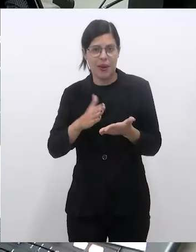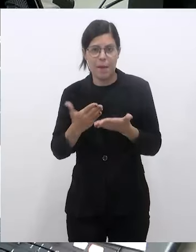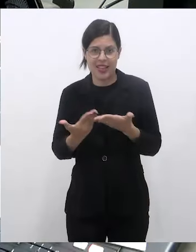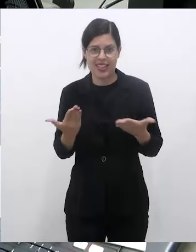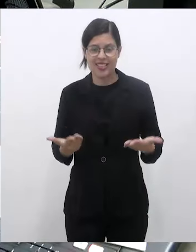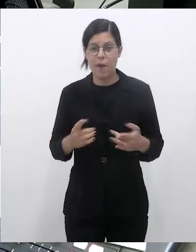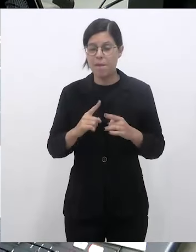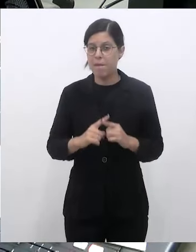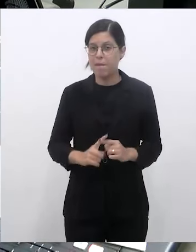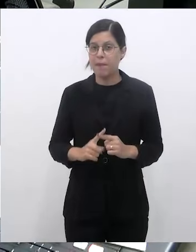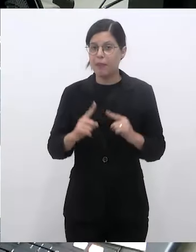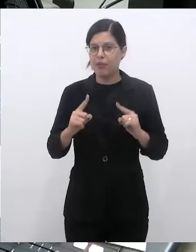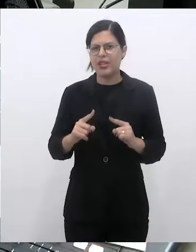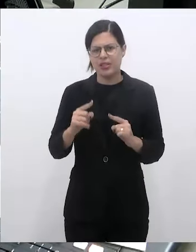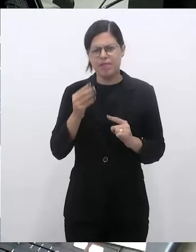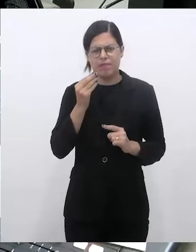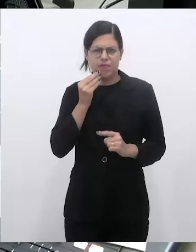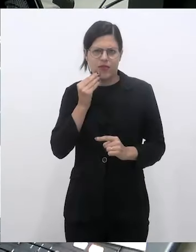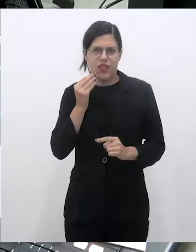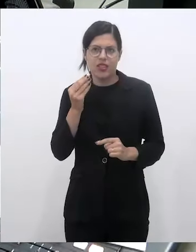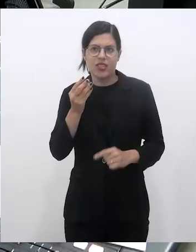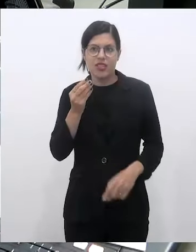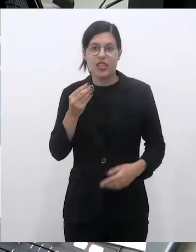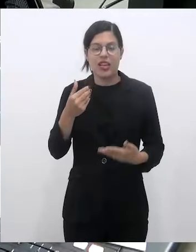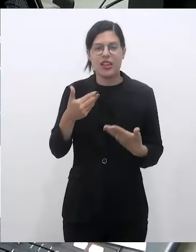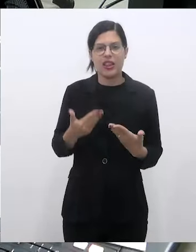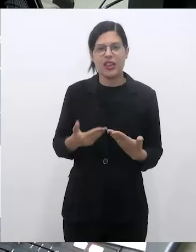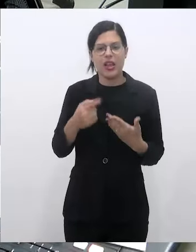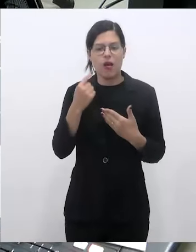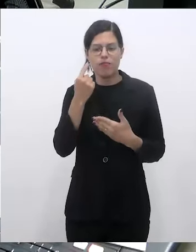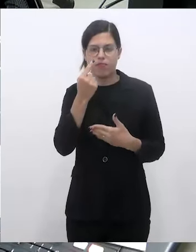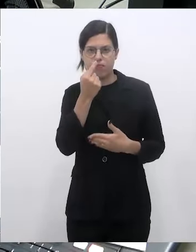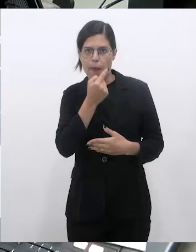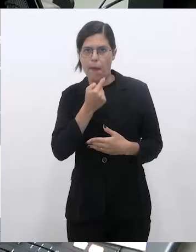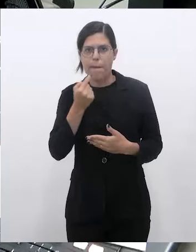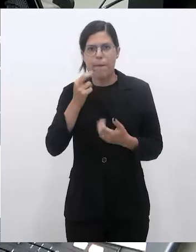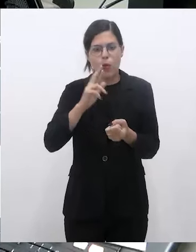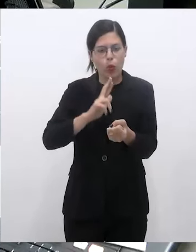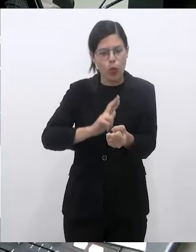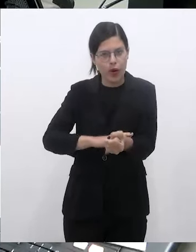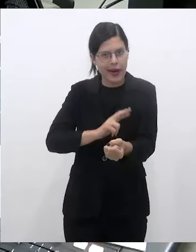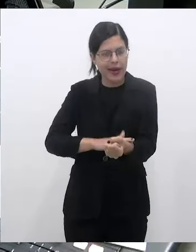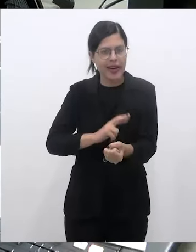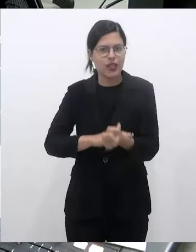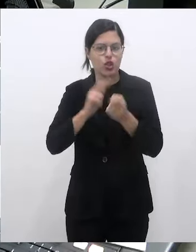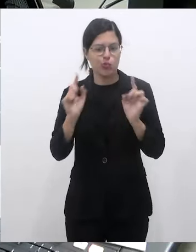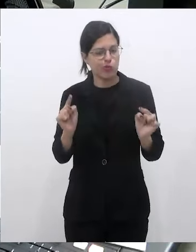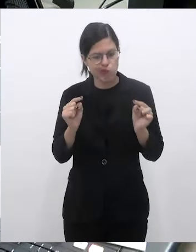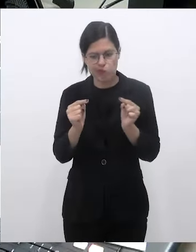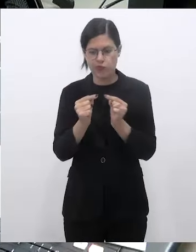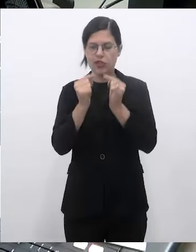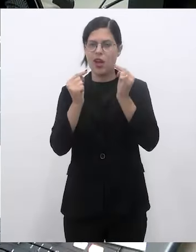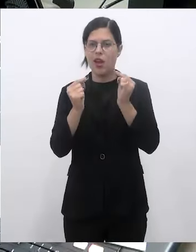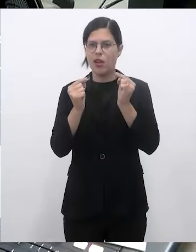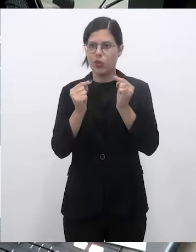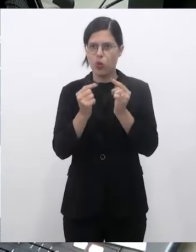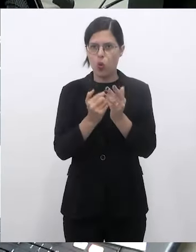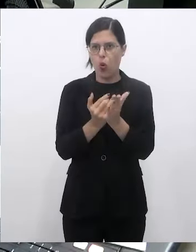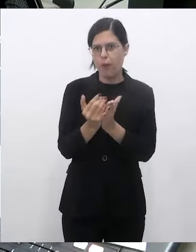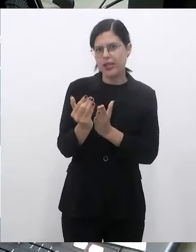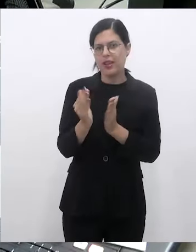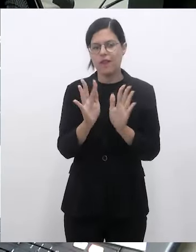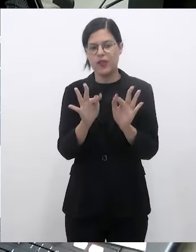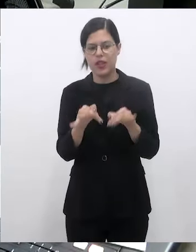a interpretação. Mas é claro que a gente busca não só o sincronismo labial, como o ritmo, o tempo que começa e